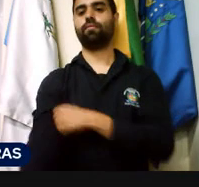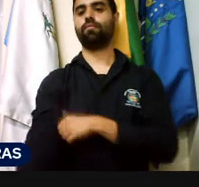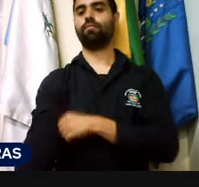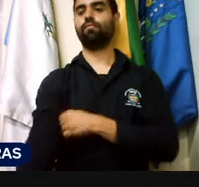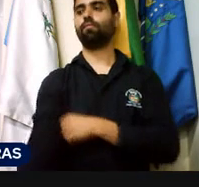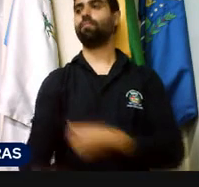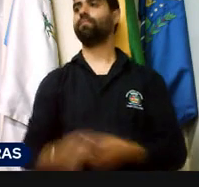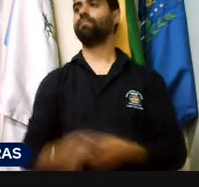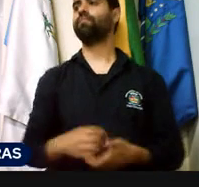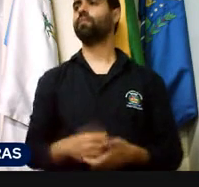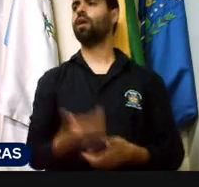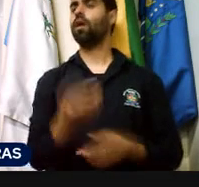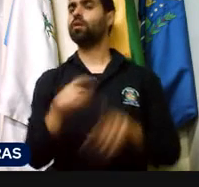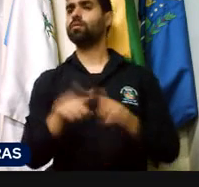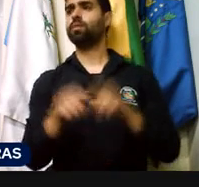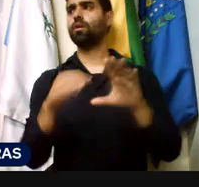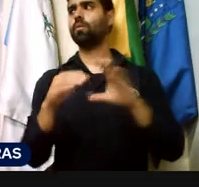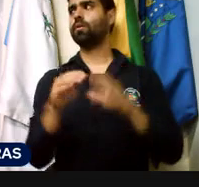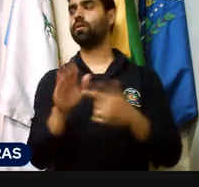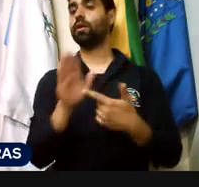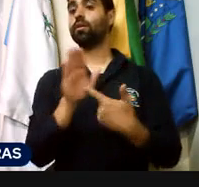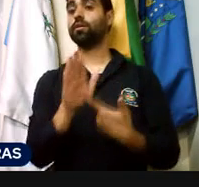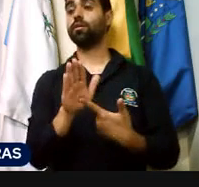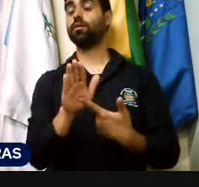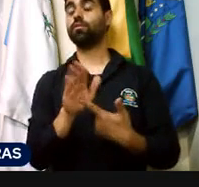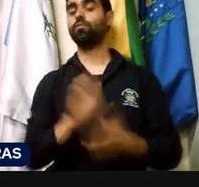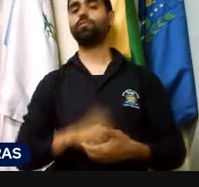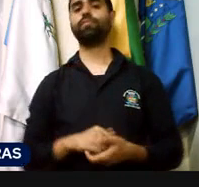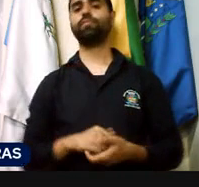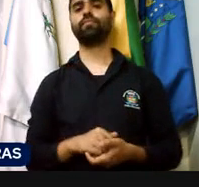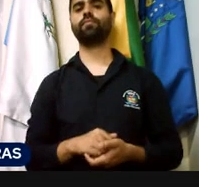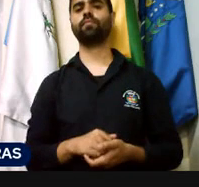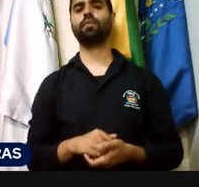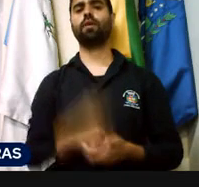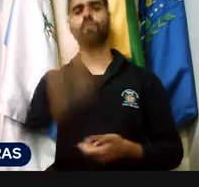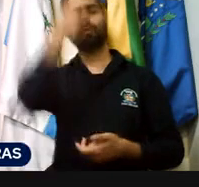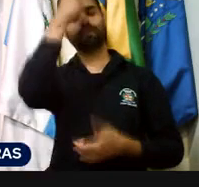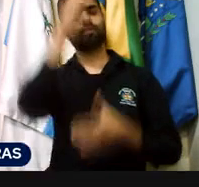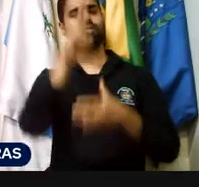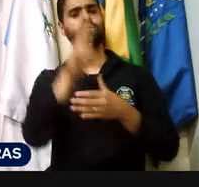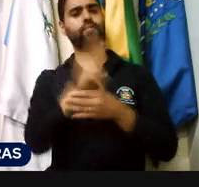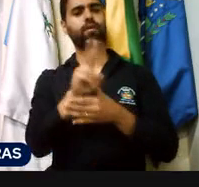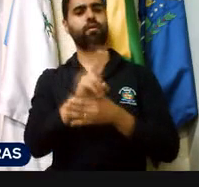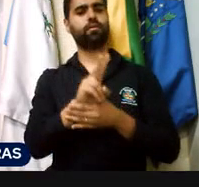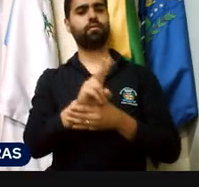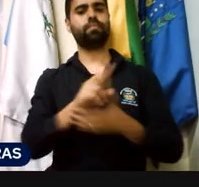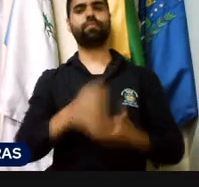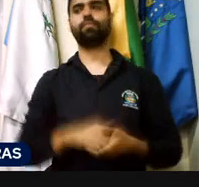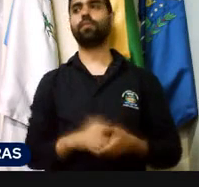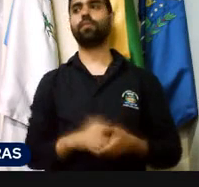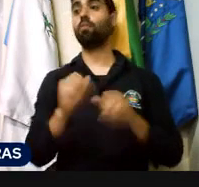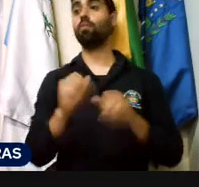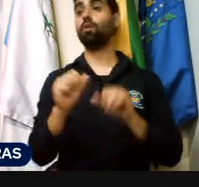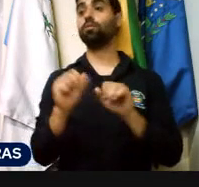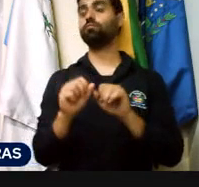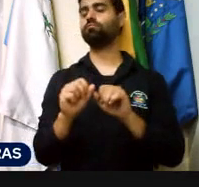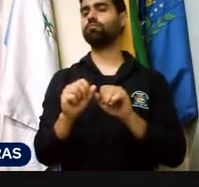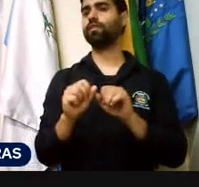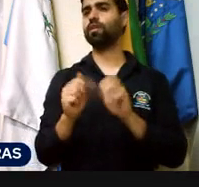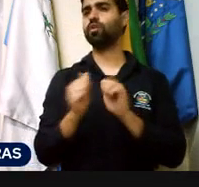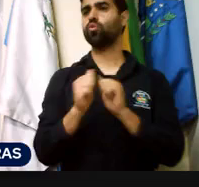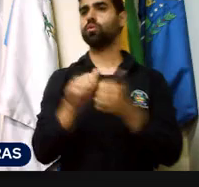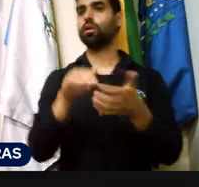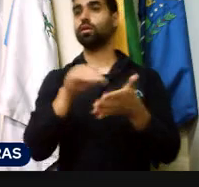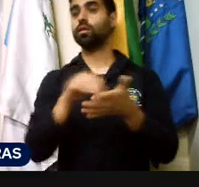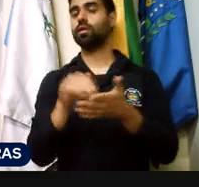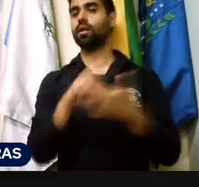regimental, requer o encaminhamento da presente indicação ao chefe do Poder Executivo Municipal, para que o mesmo viabilize, junto à